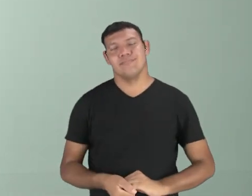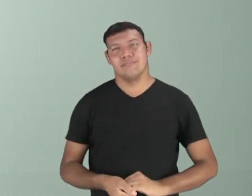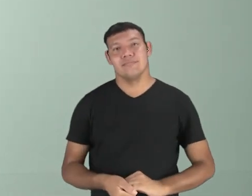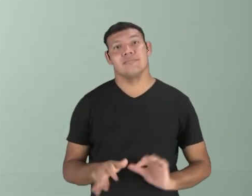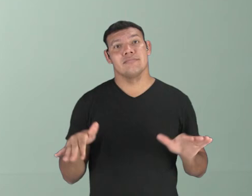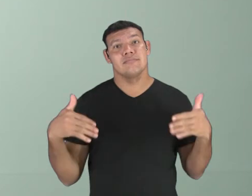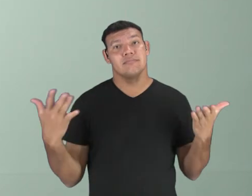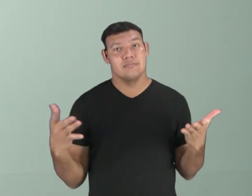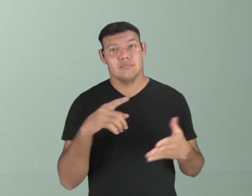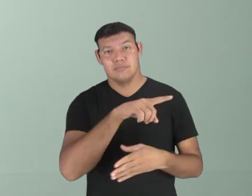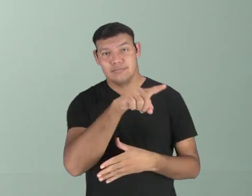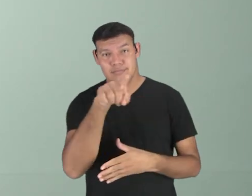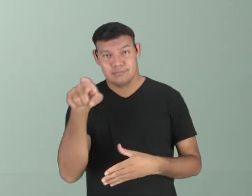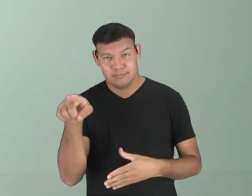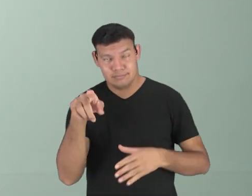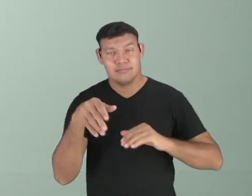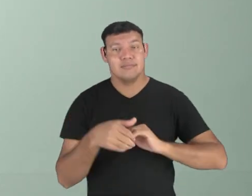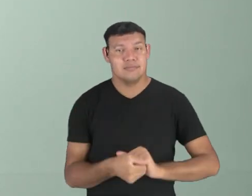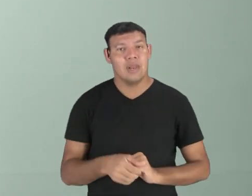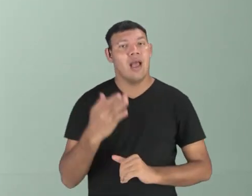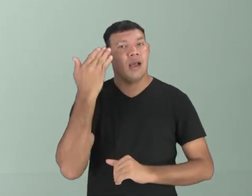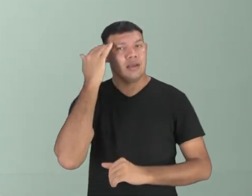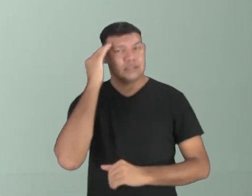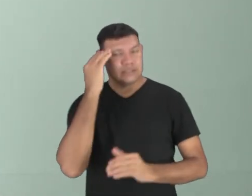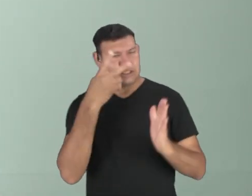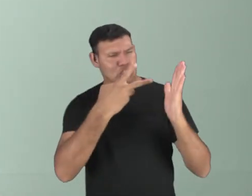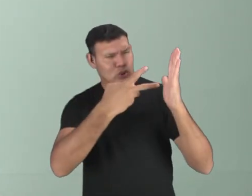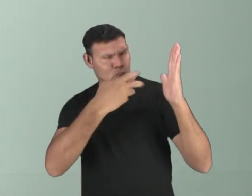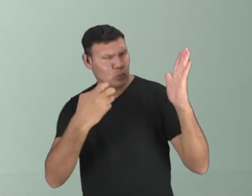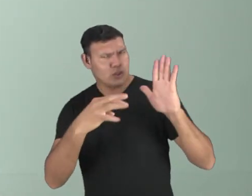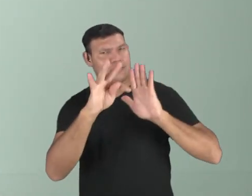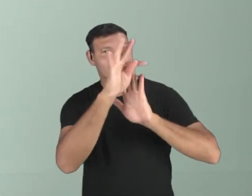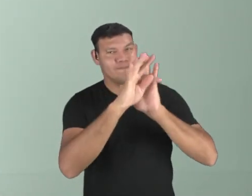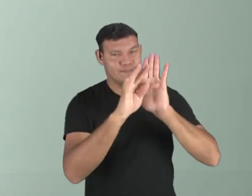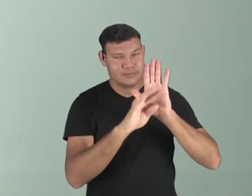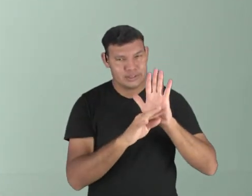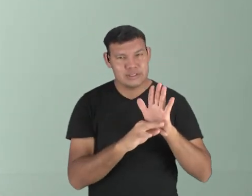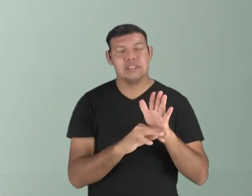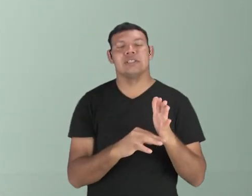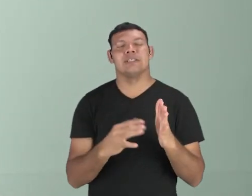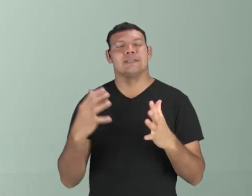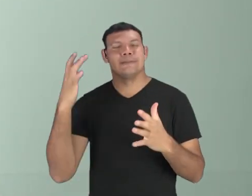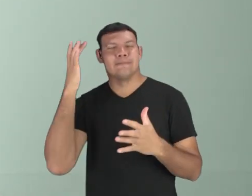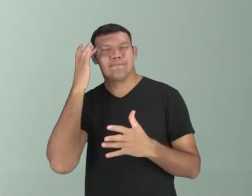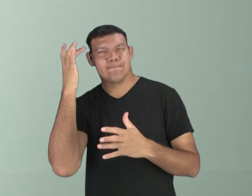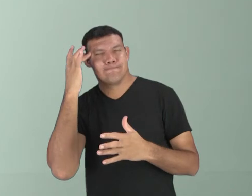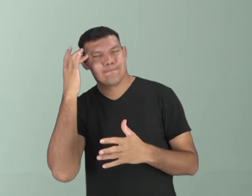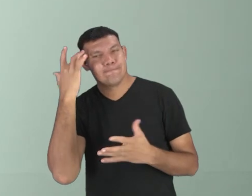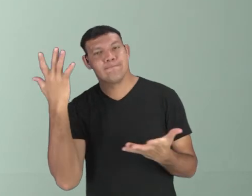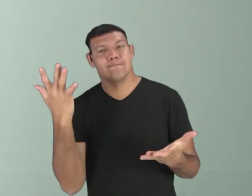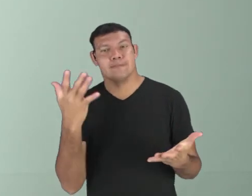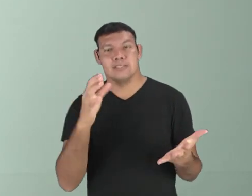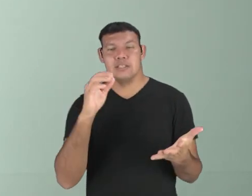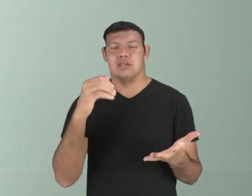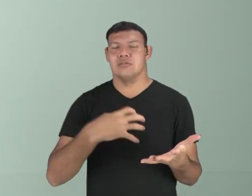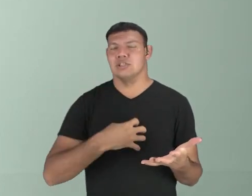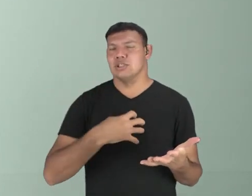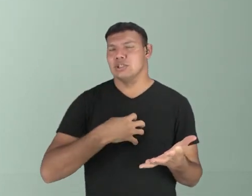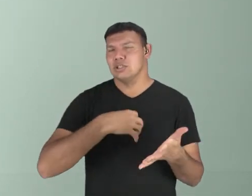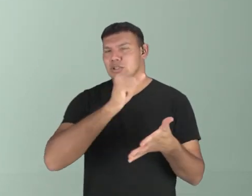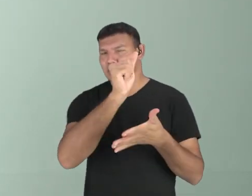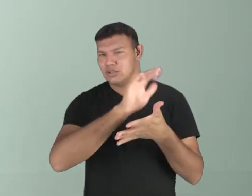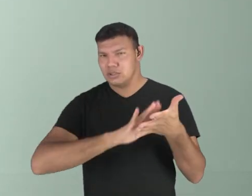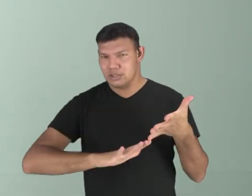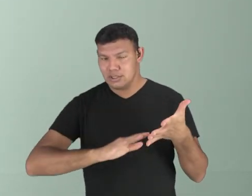acusadores. Então, para você interpretar um texto, trabalhar a inferência ou a intenção do autor,